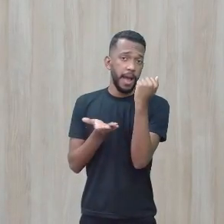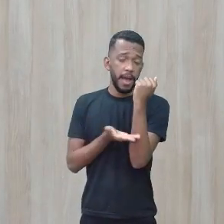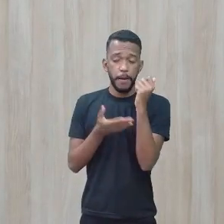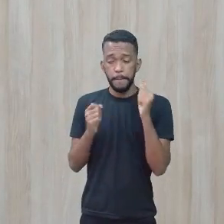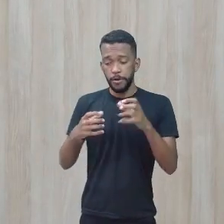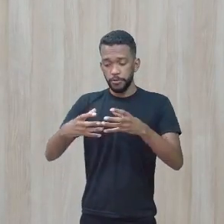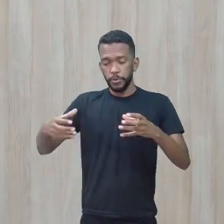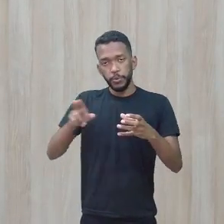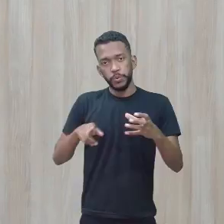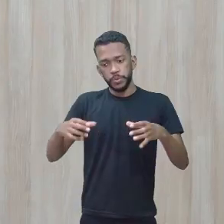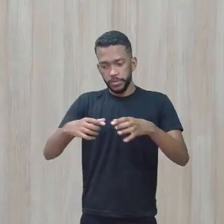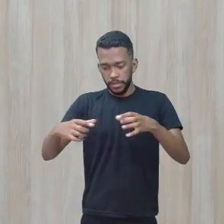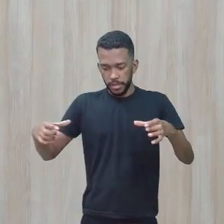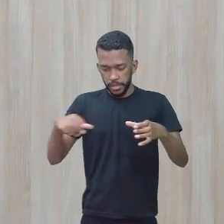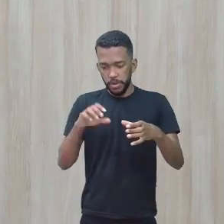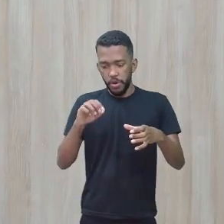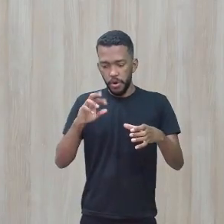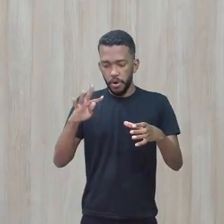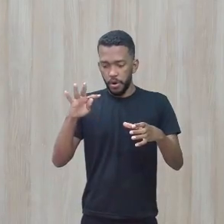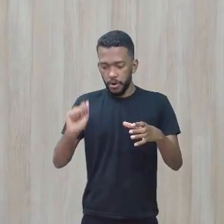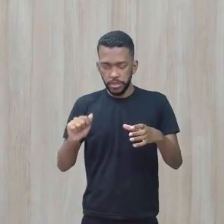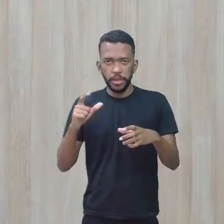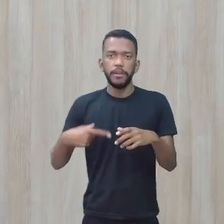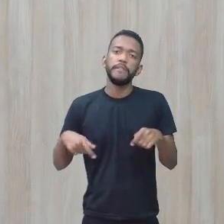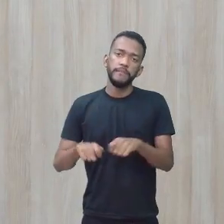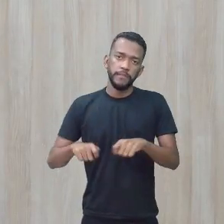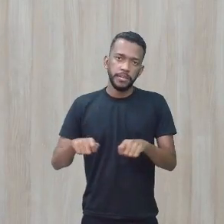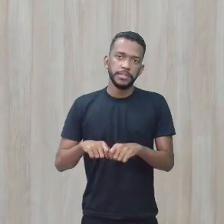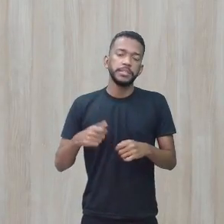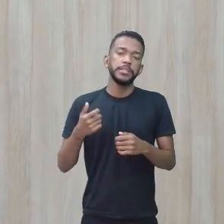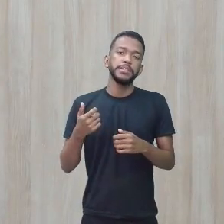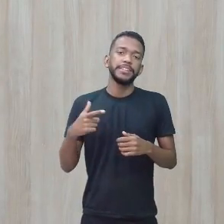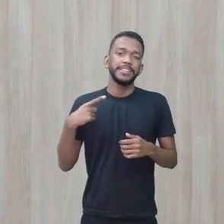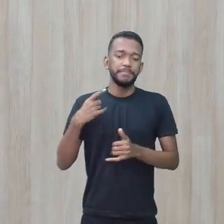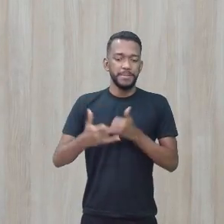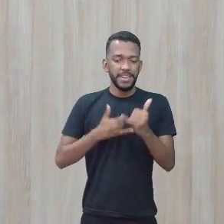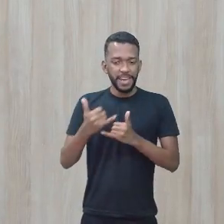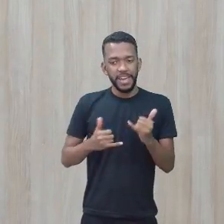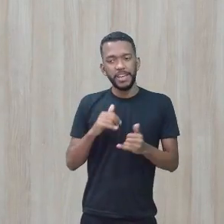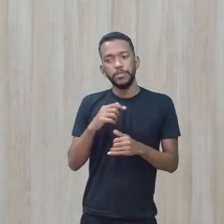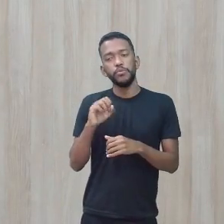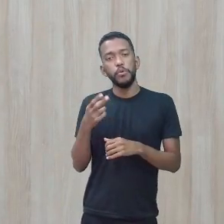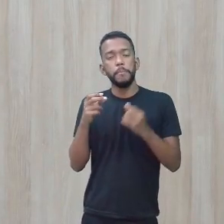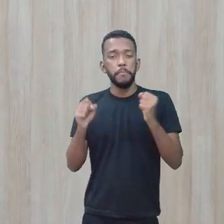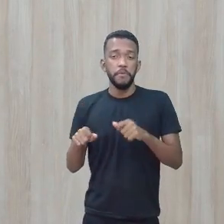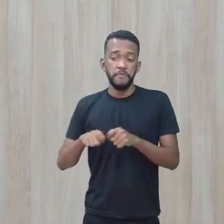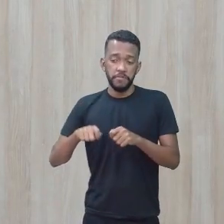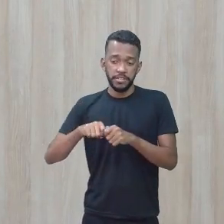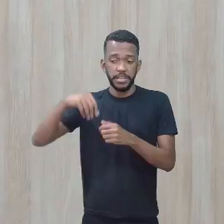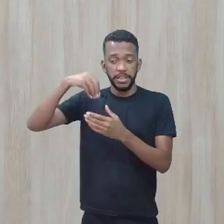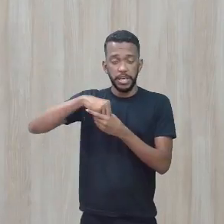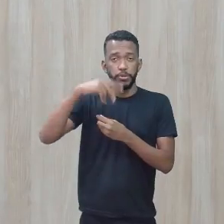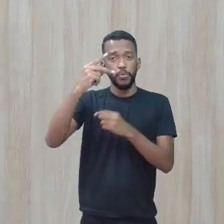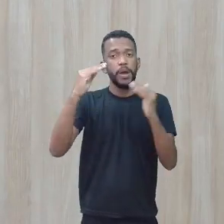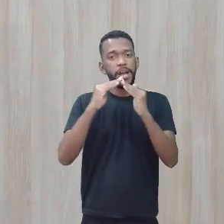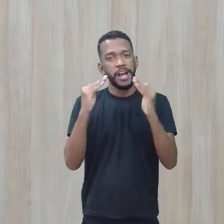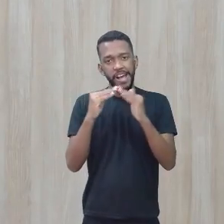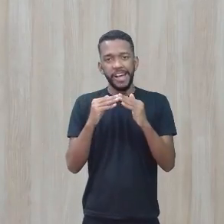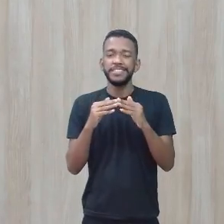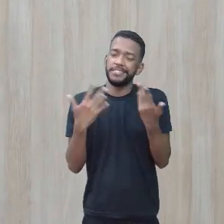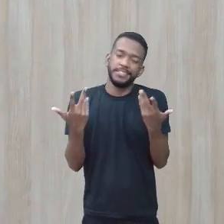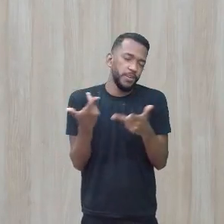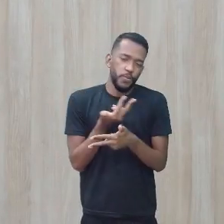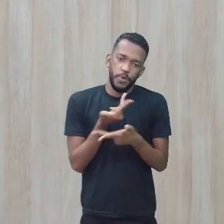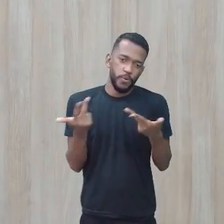para fazer algum brinquedo, algum material que você possa utilizar dentro da sua casa, na sua escola,